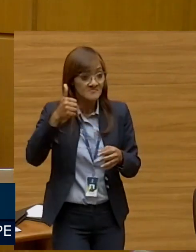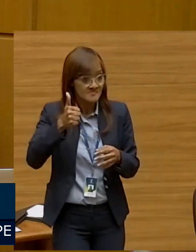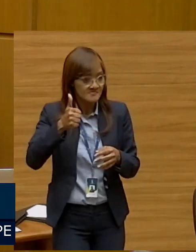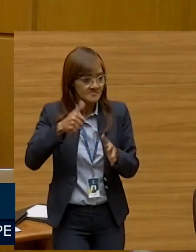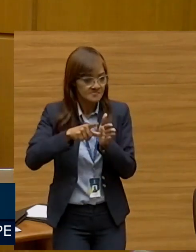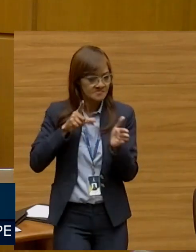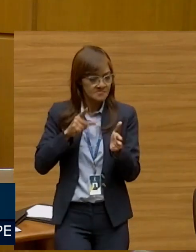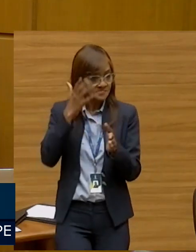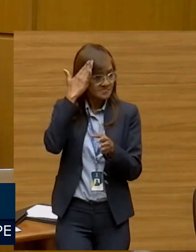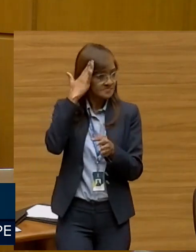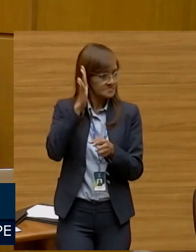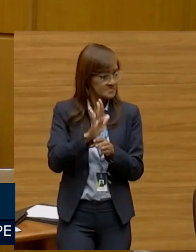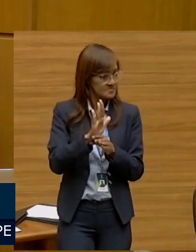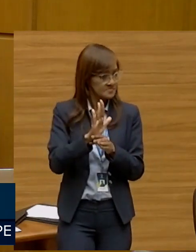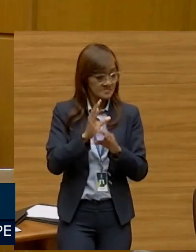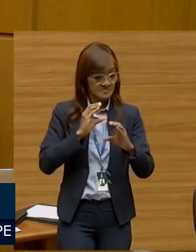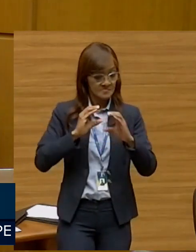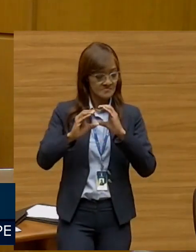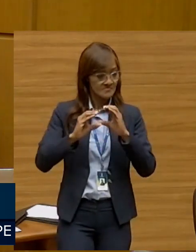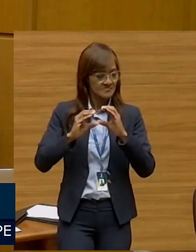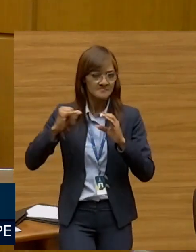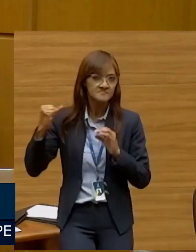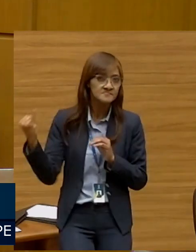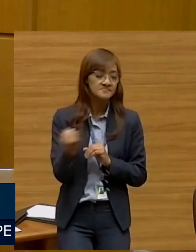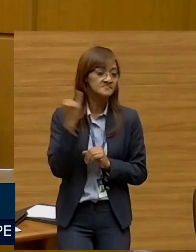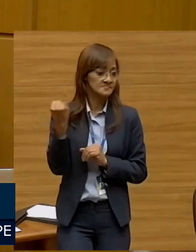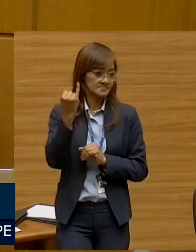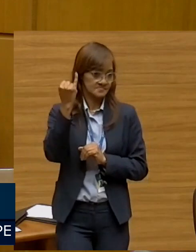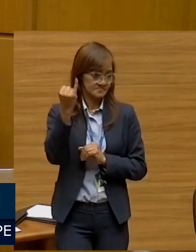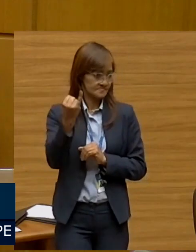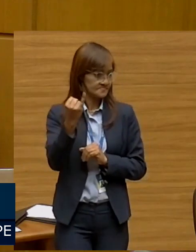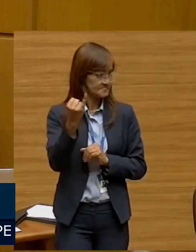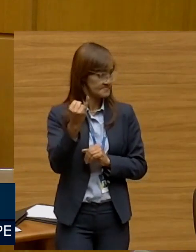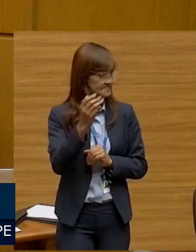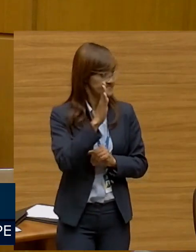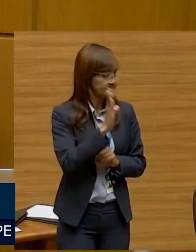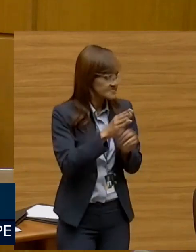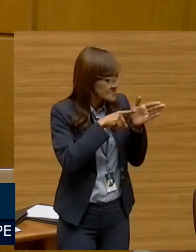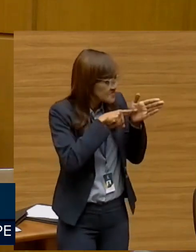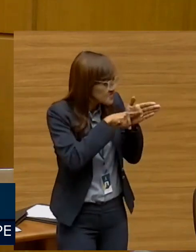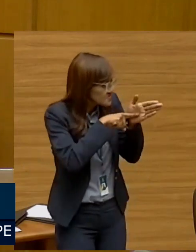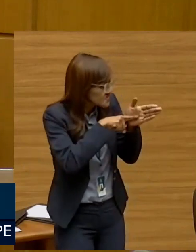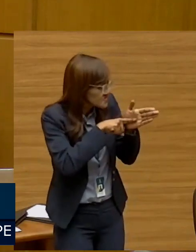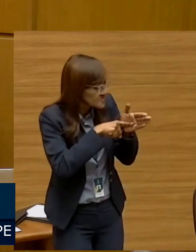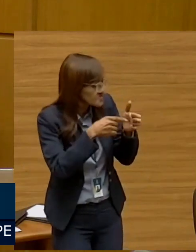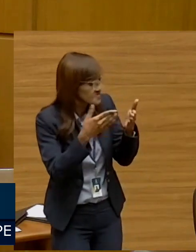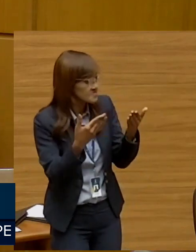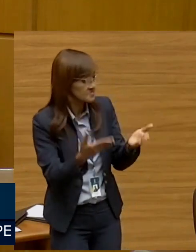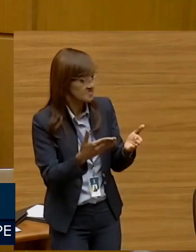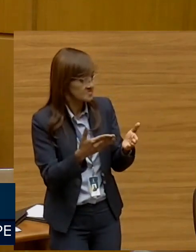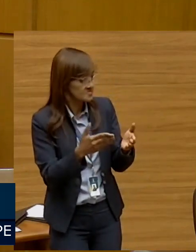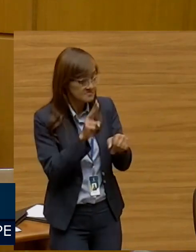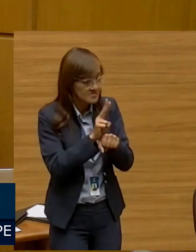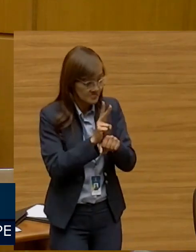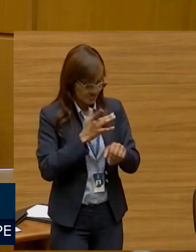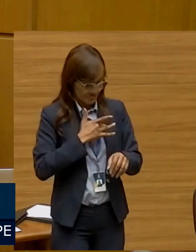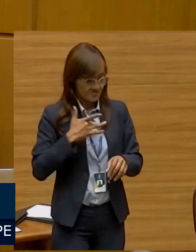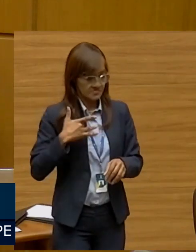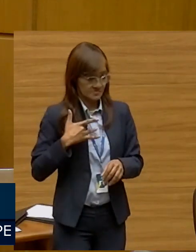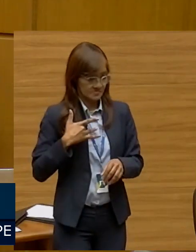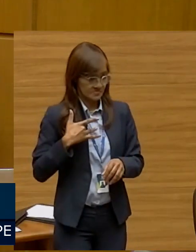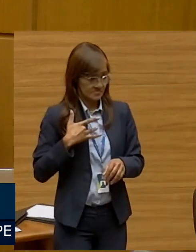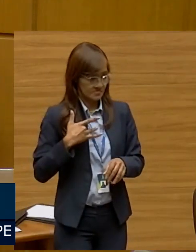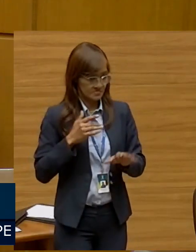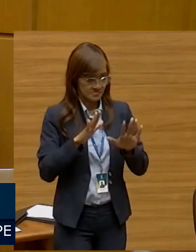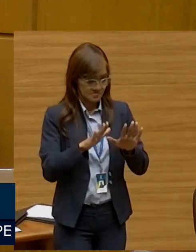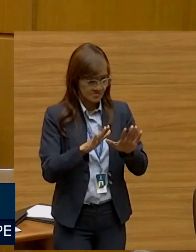necessário reconhecer que a comunicação é um fator importante para o diagnóstico e tratamento em saúde. Não